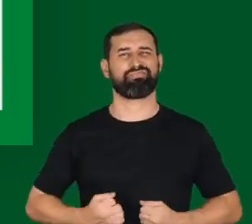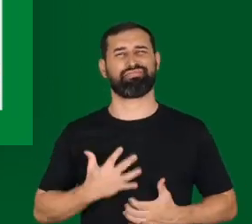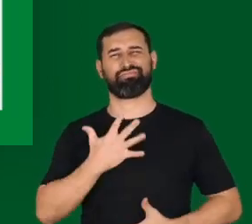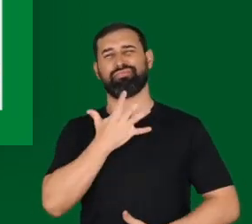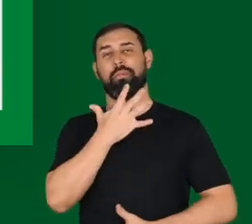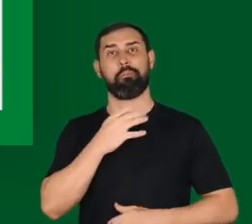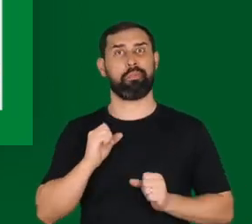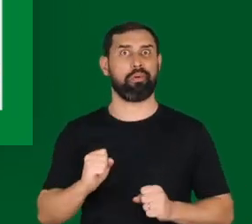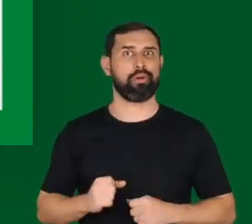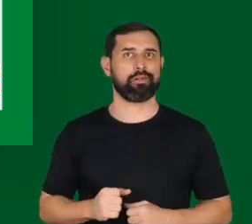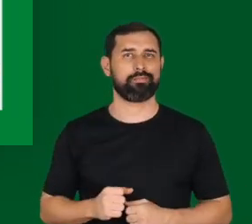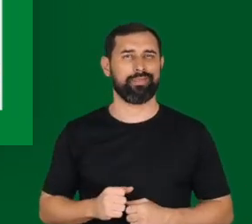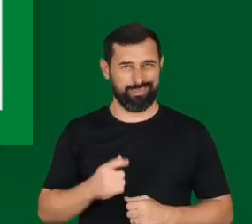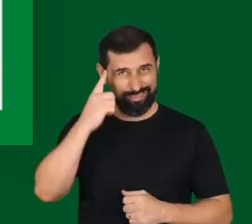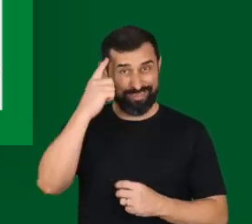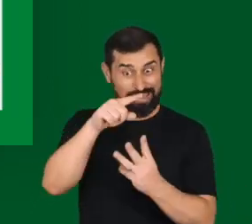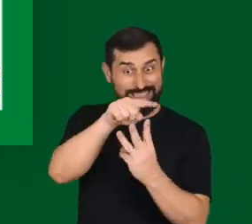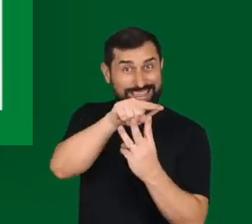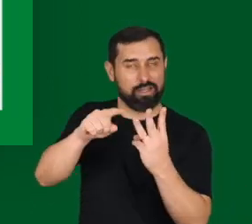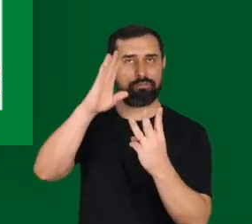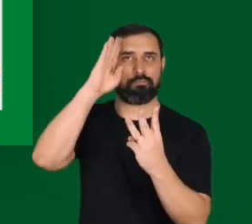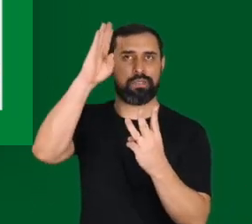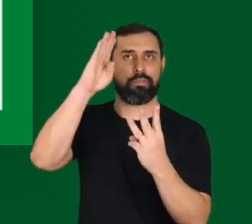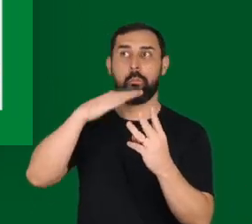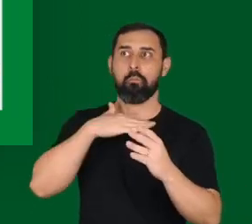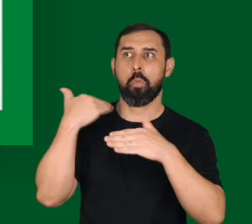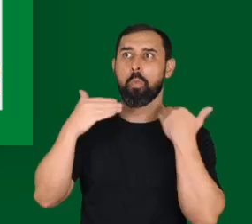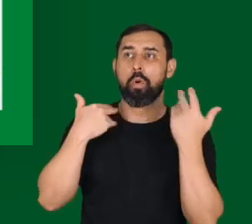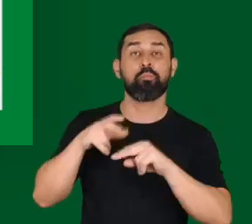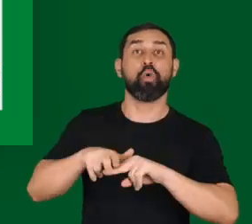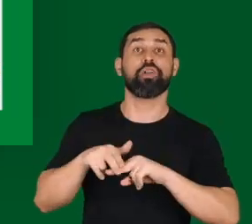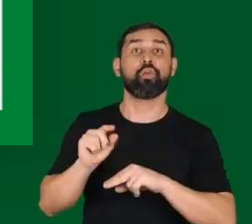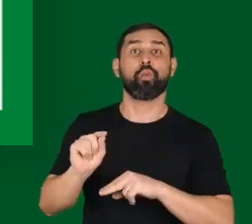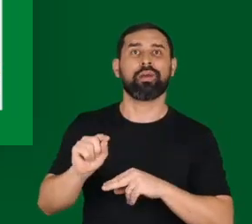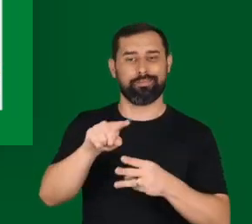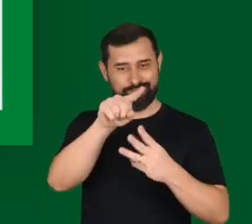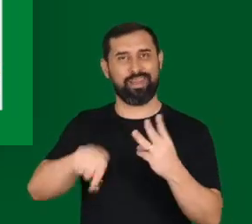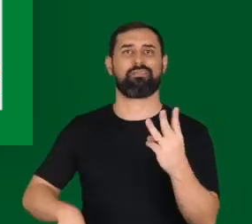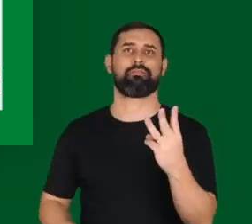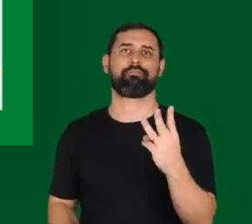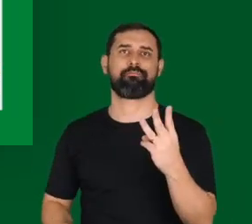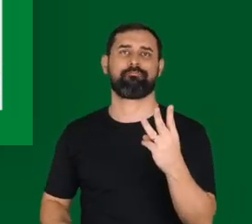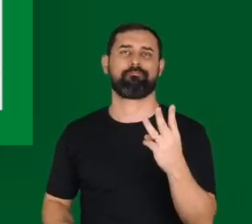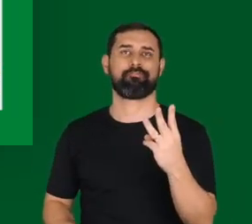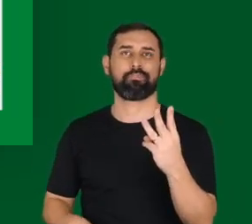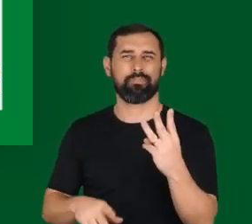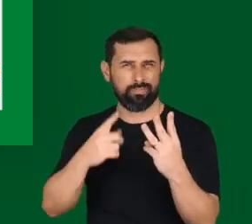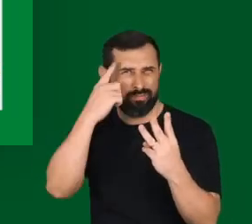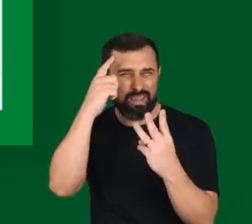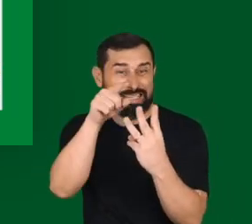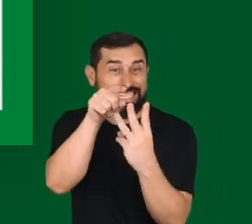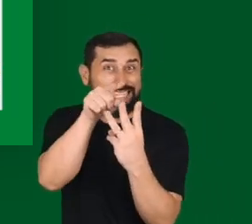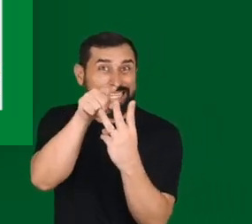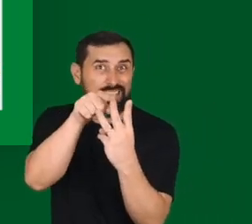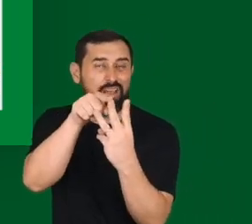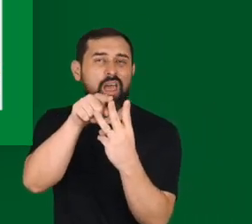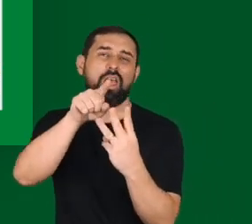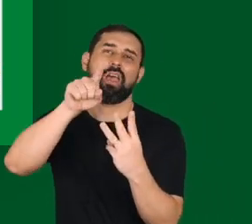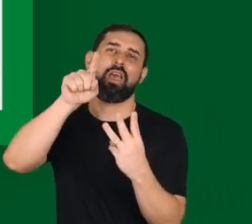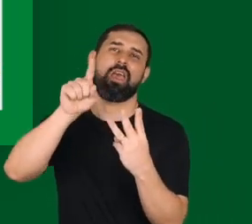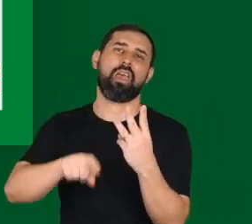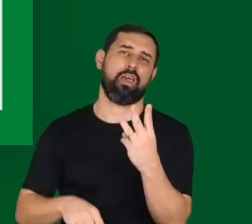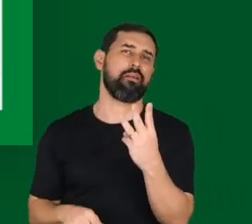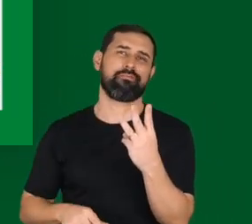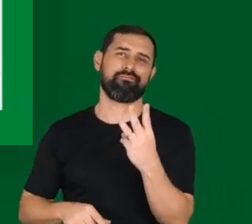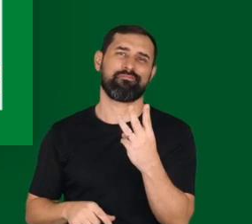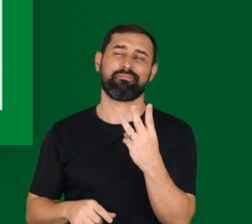generalizada. Então, esses são os 3 principais picos de mortes no trauma. E o segundo deles, né, o segundo